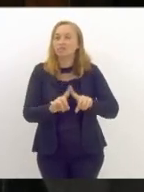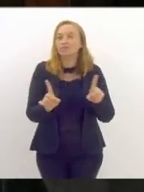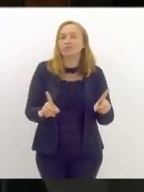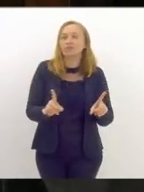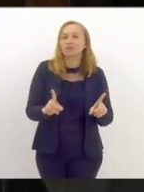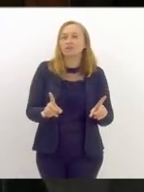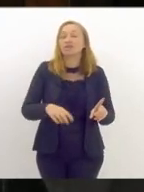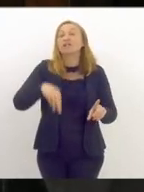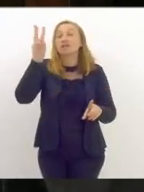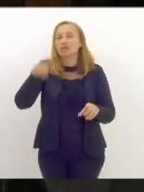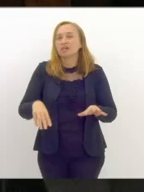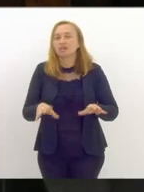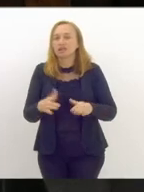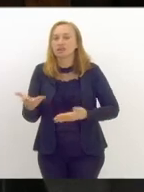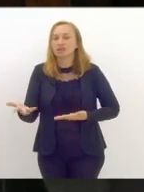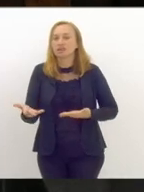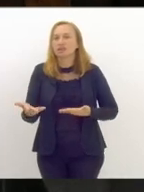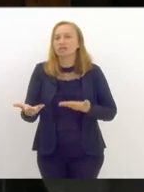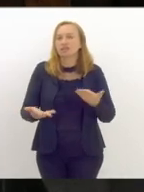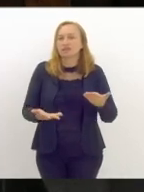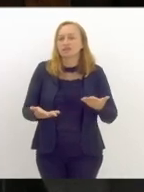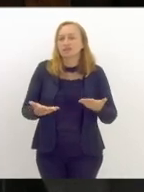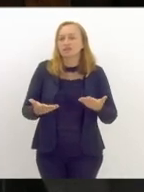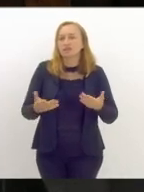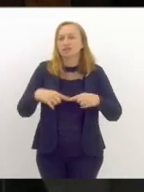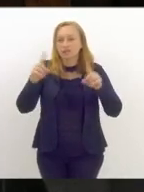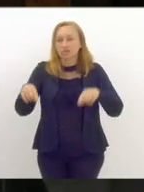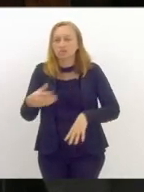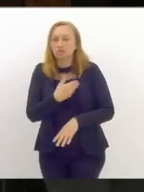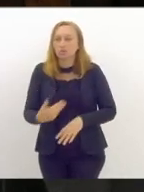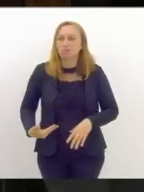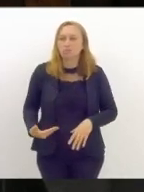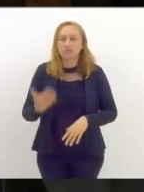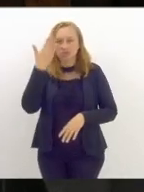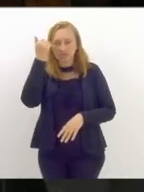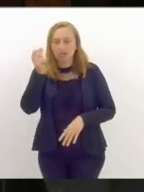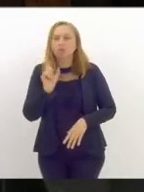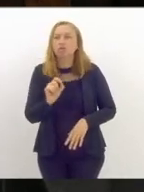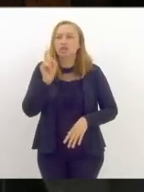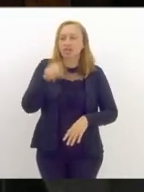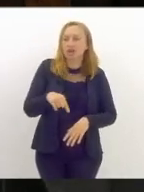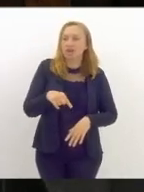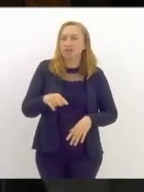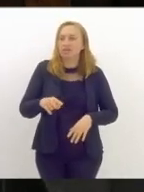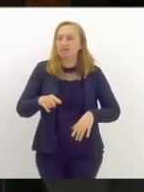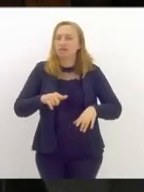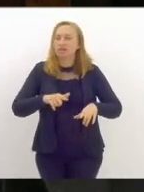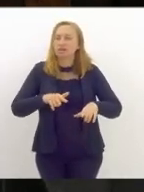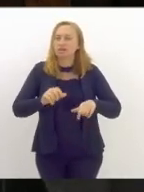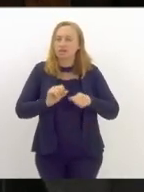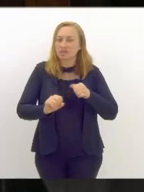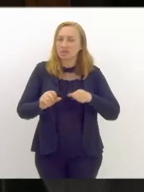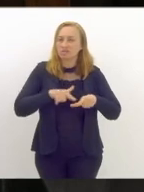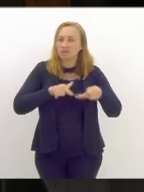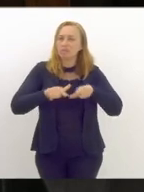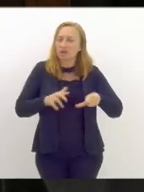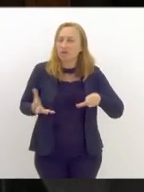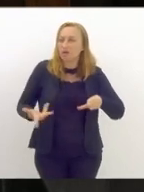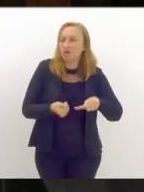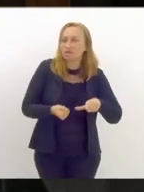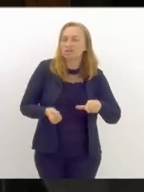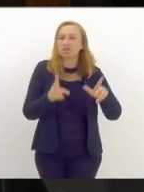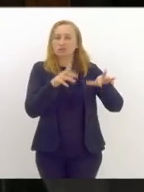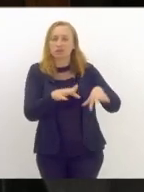público sabe o significado disso. Exercer com qualidade e integridade nossa missão pode fazer a diferença entre a vida e a